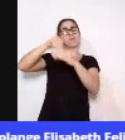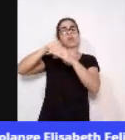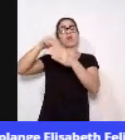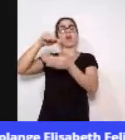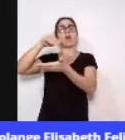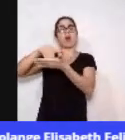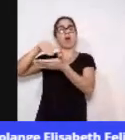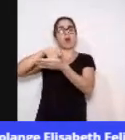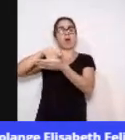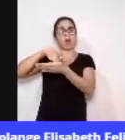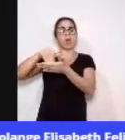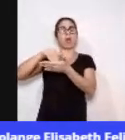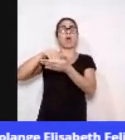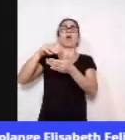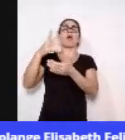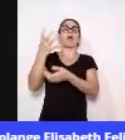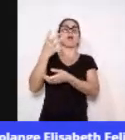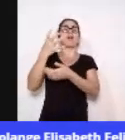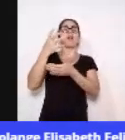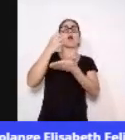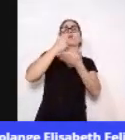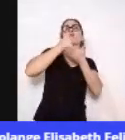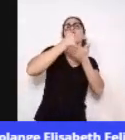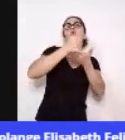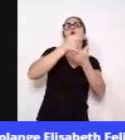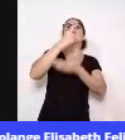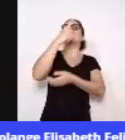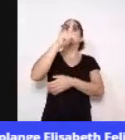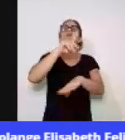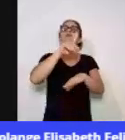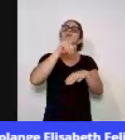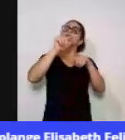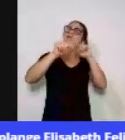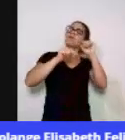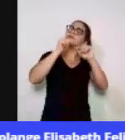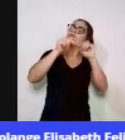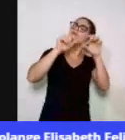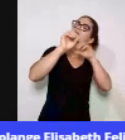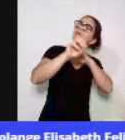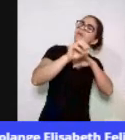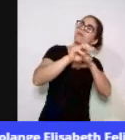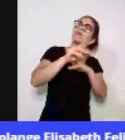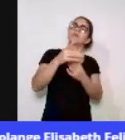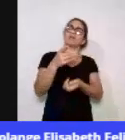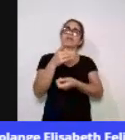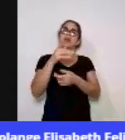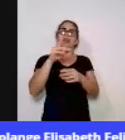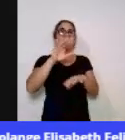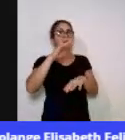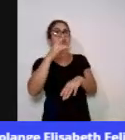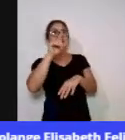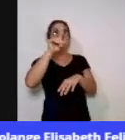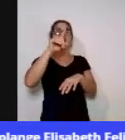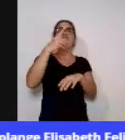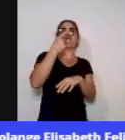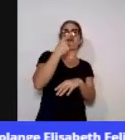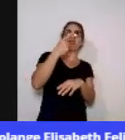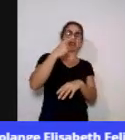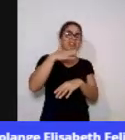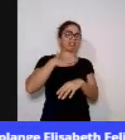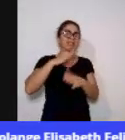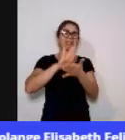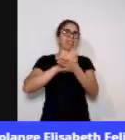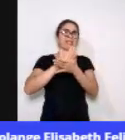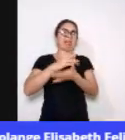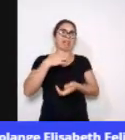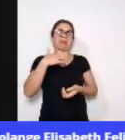falar, tudo que essa professora falou não tem nada a ver comigo, mas o que tem a ver com você? O que você precisa como profissional?